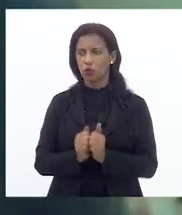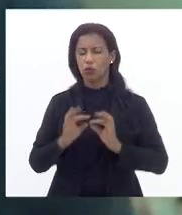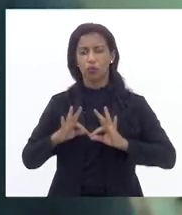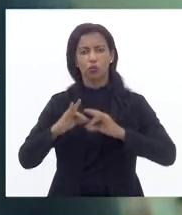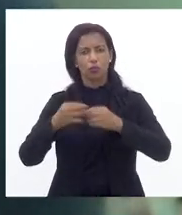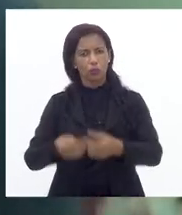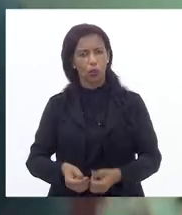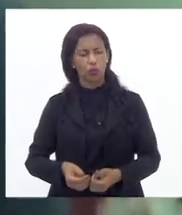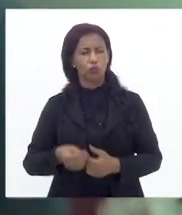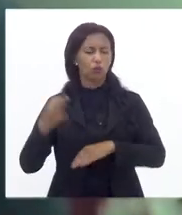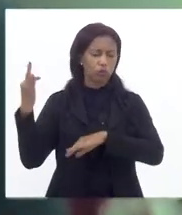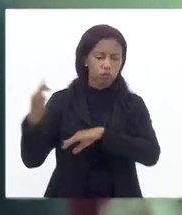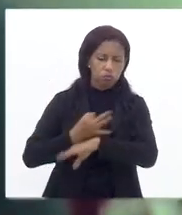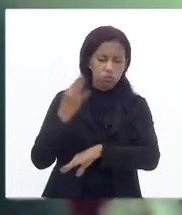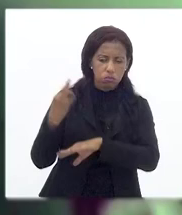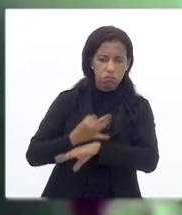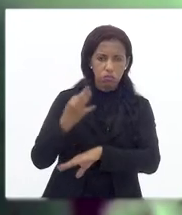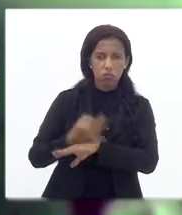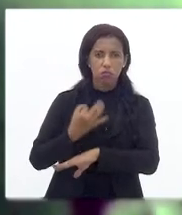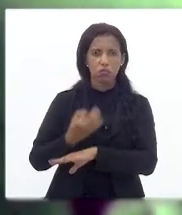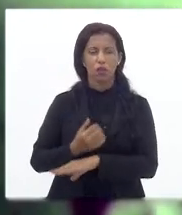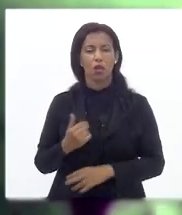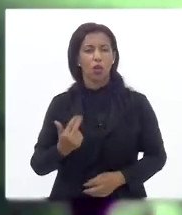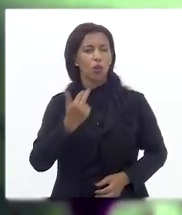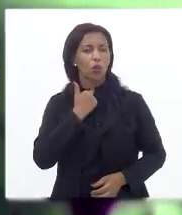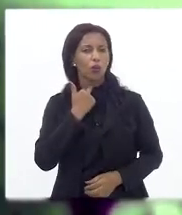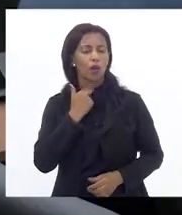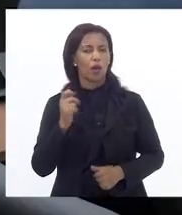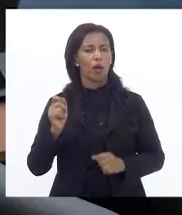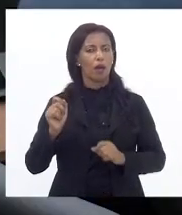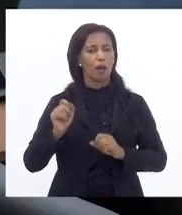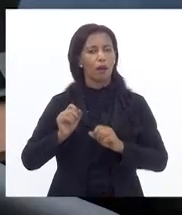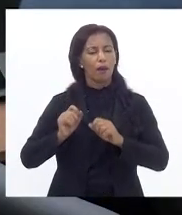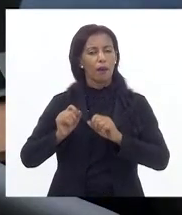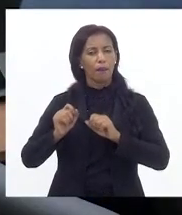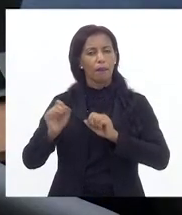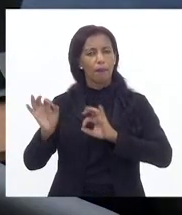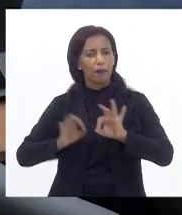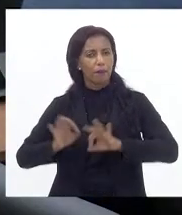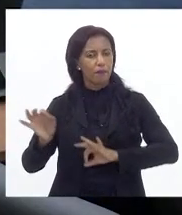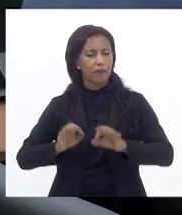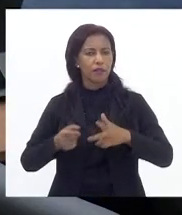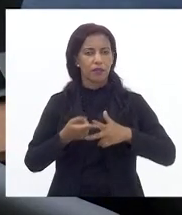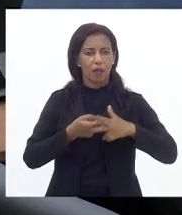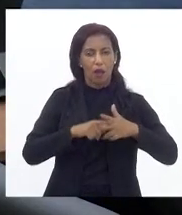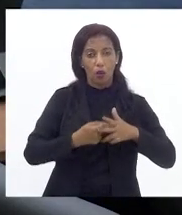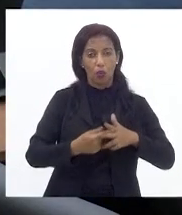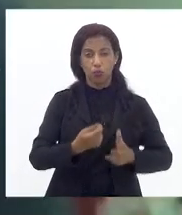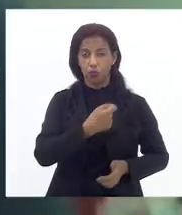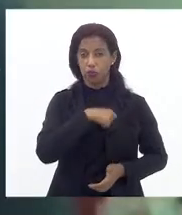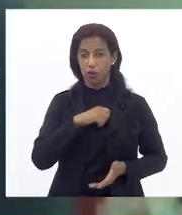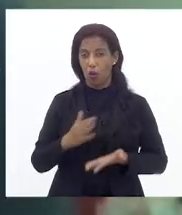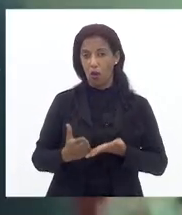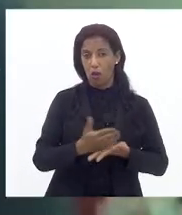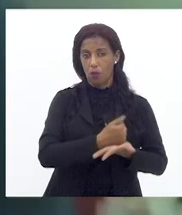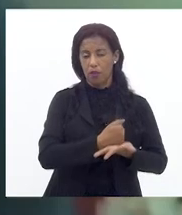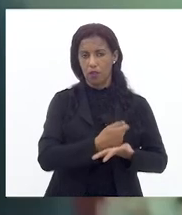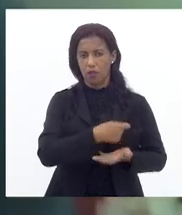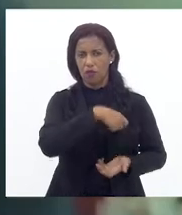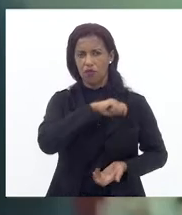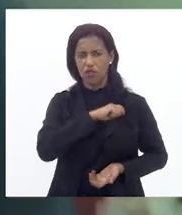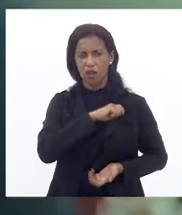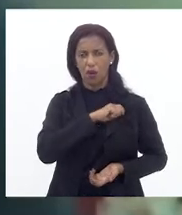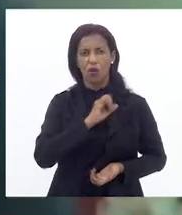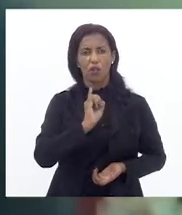vamos resistir não dá para fazer arrocho fiscal ou recuperação física